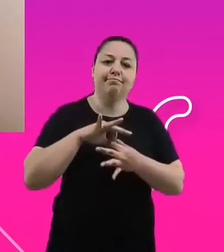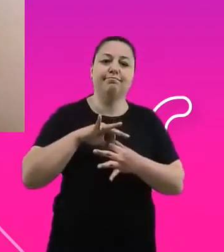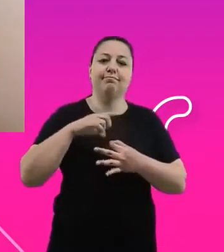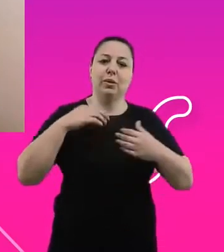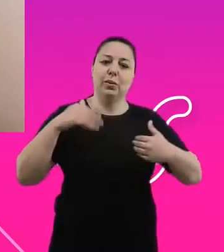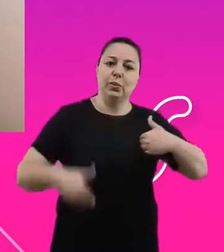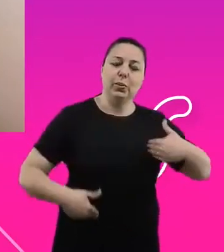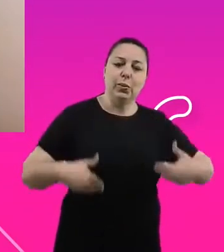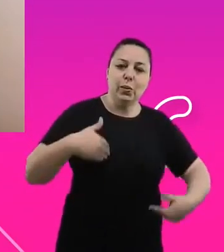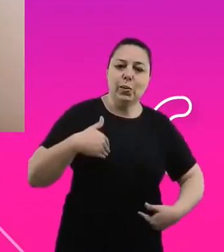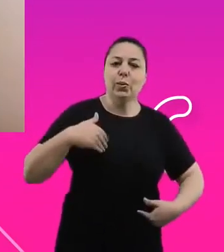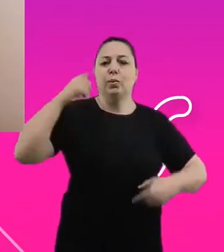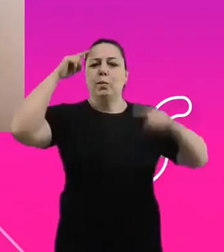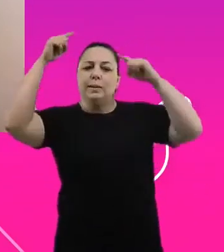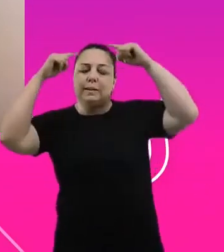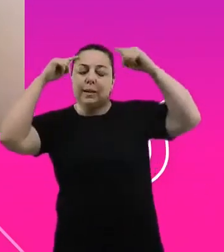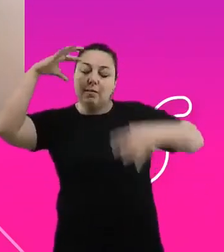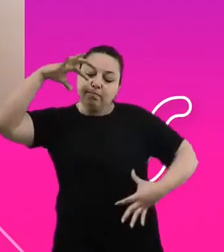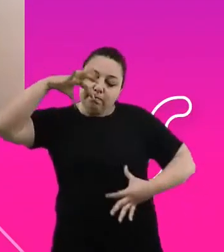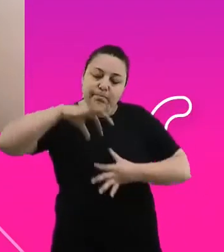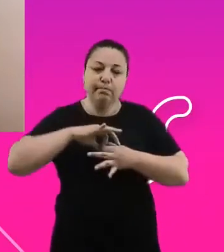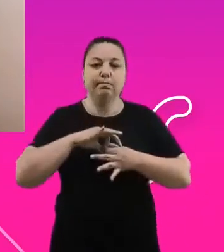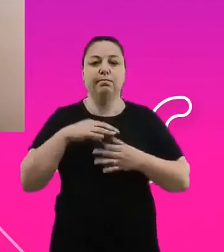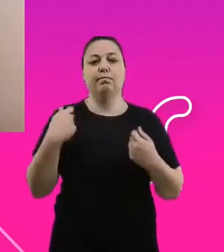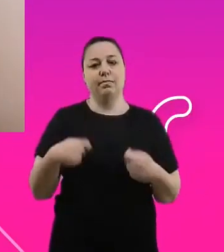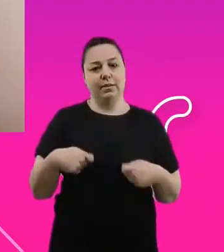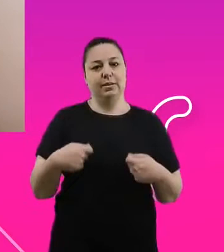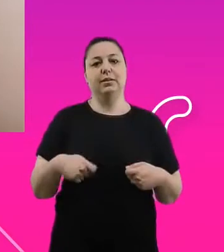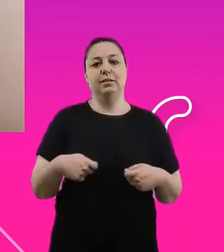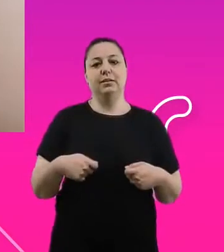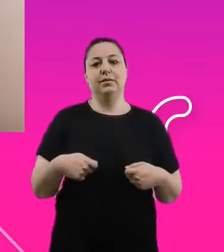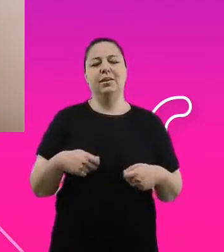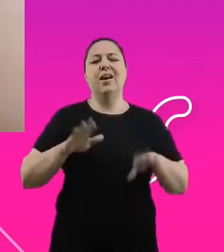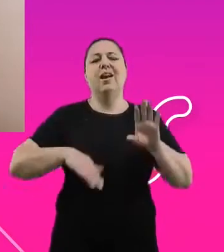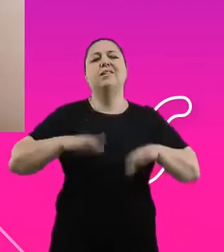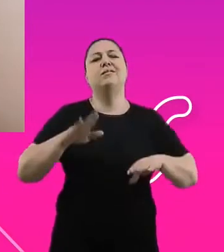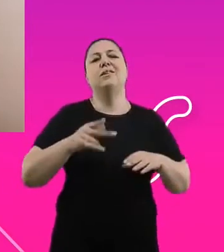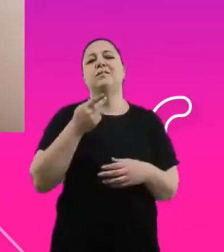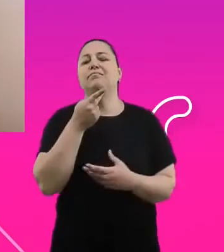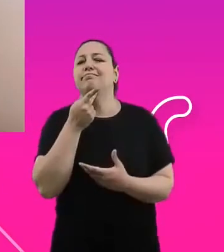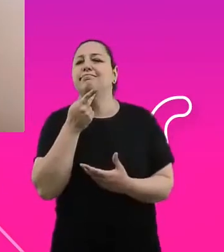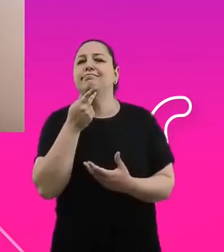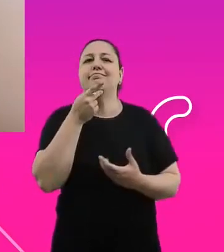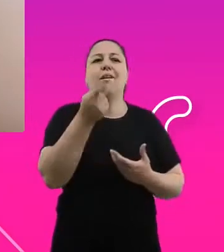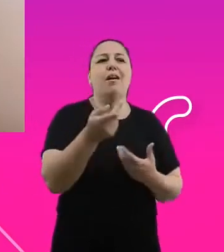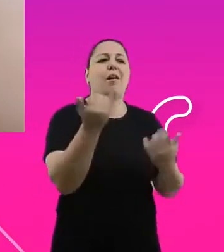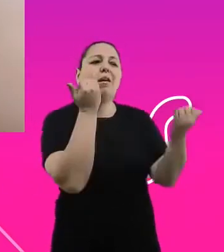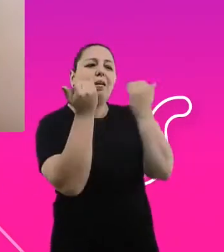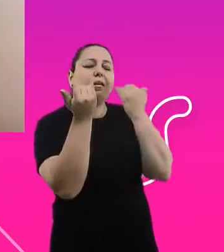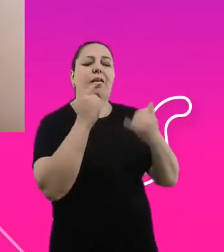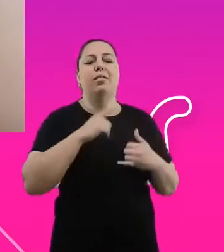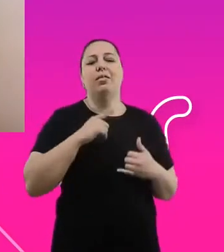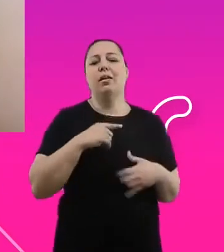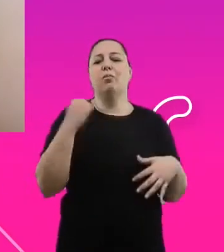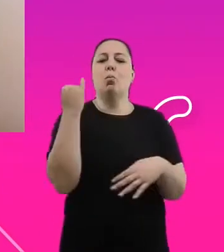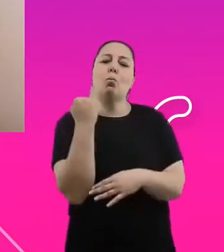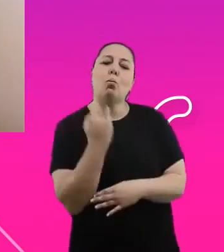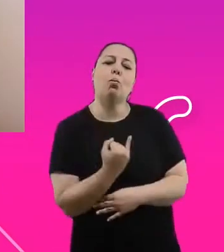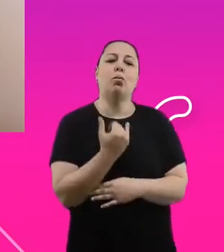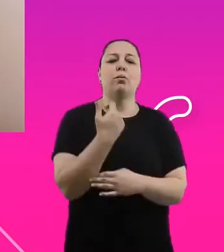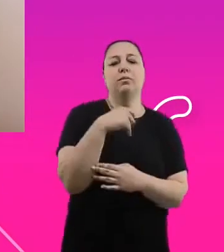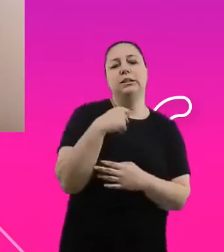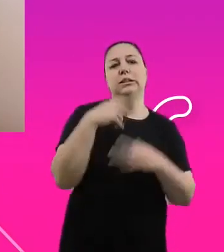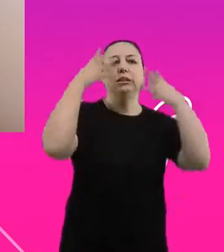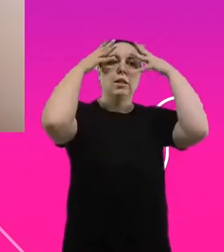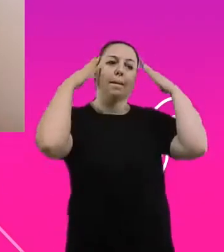ideias. E a gente tem muito, a gente fala muito de dieta, de ficar com o corpo bonito, cabelos bonitos,